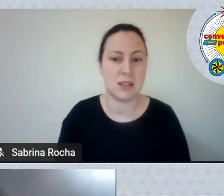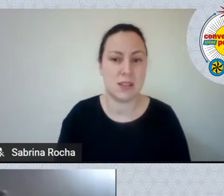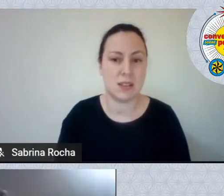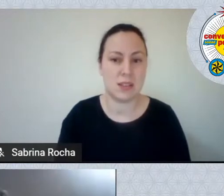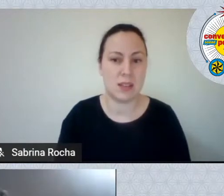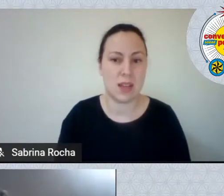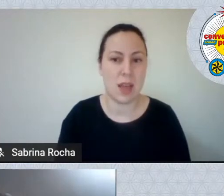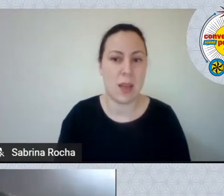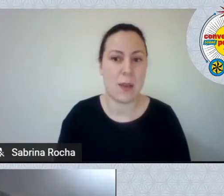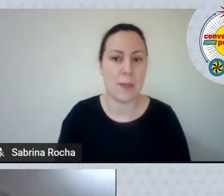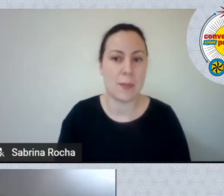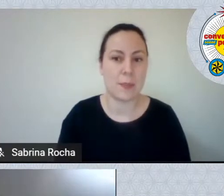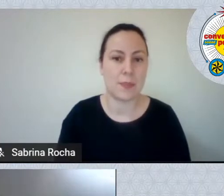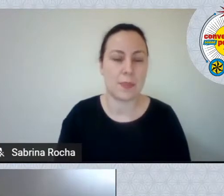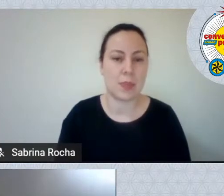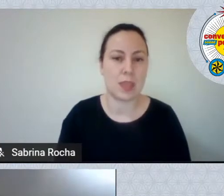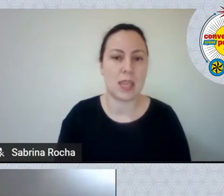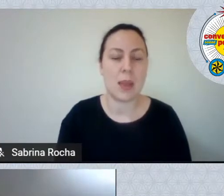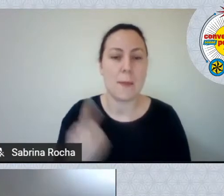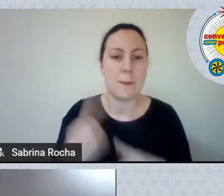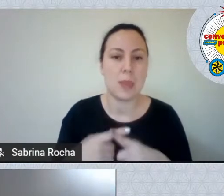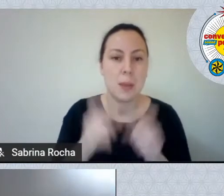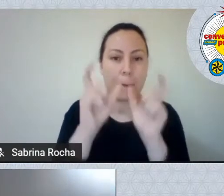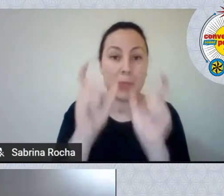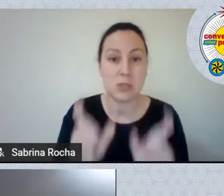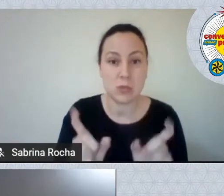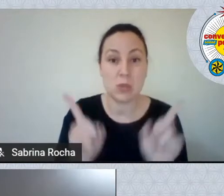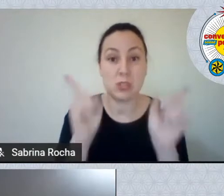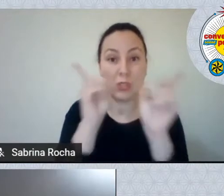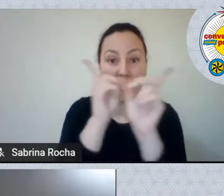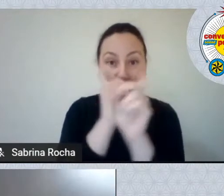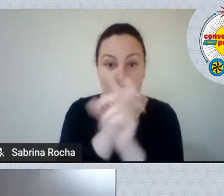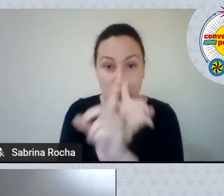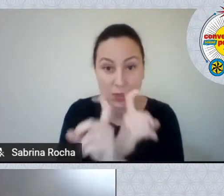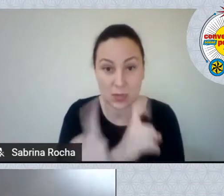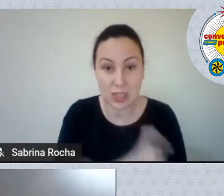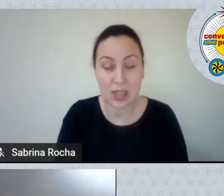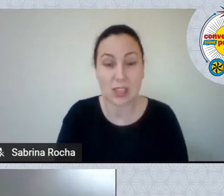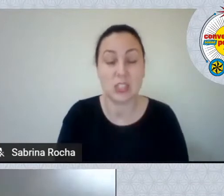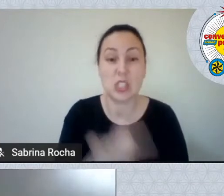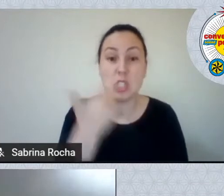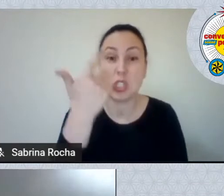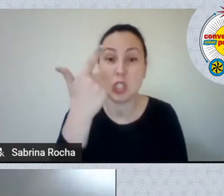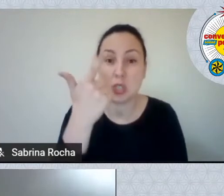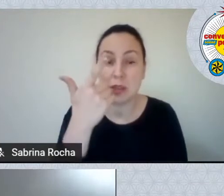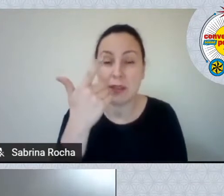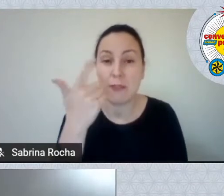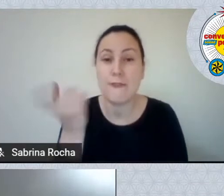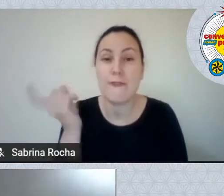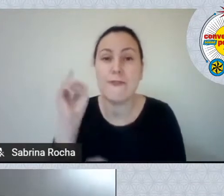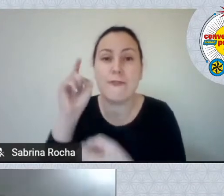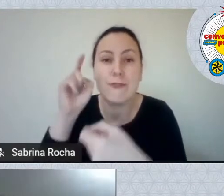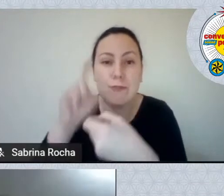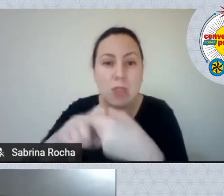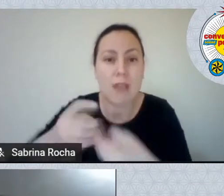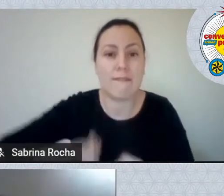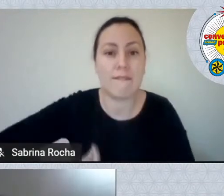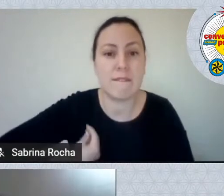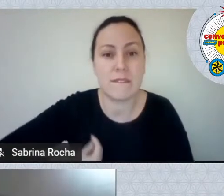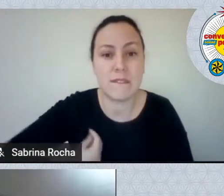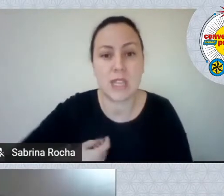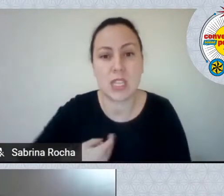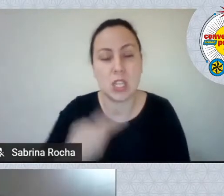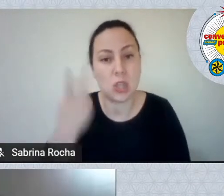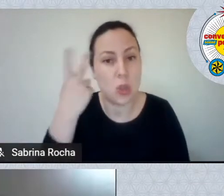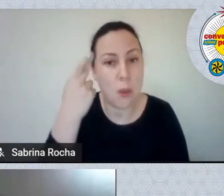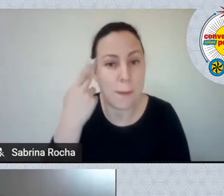esse trabalho para conseguir de novo se estabelecer numa linha de continuidade, que especialmente com